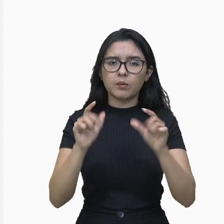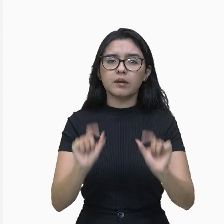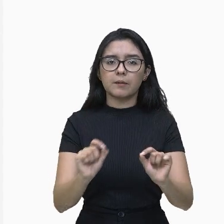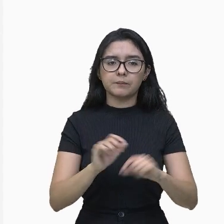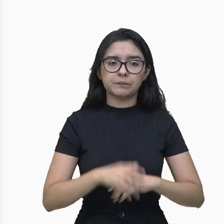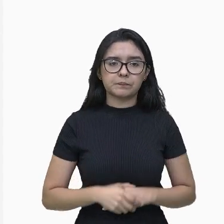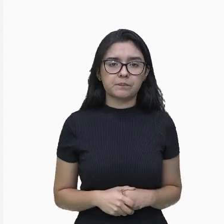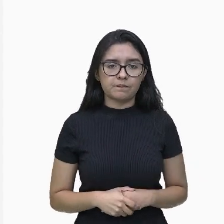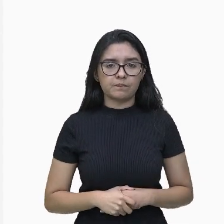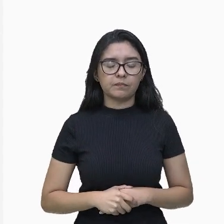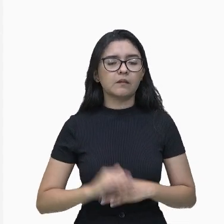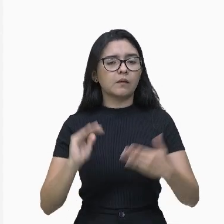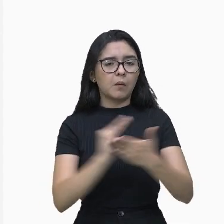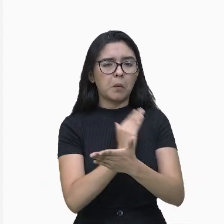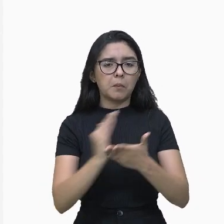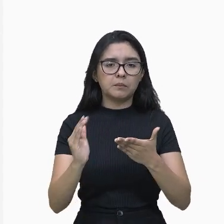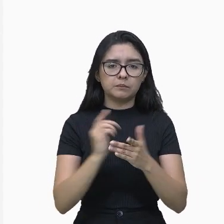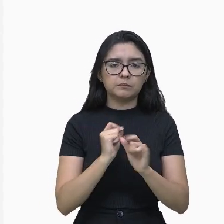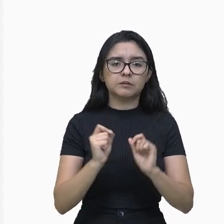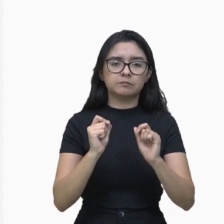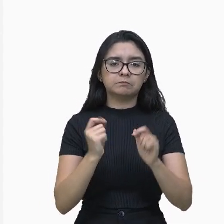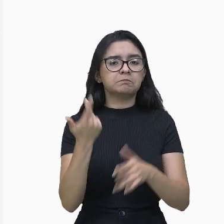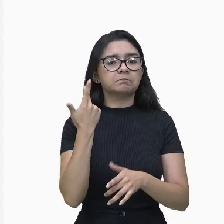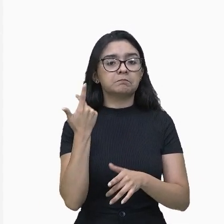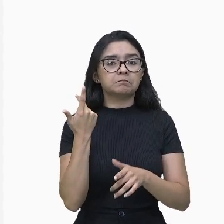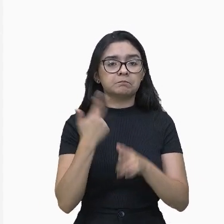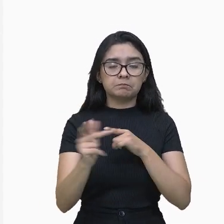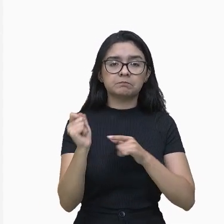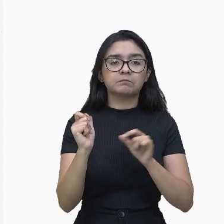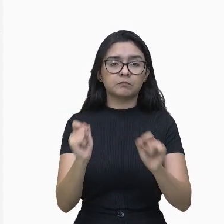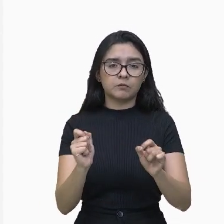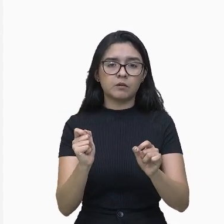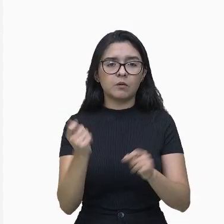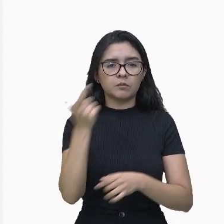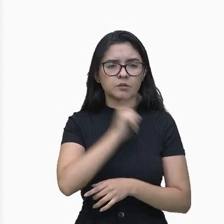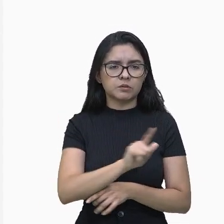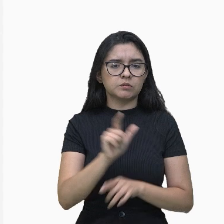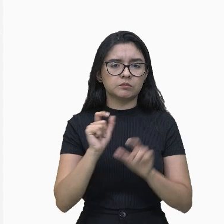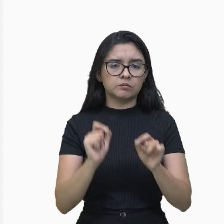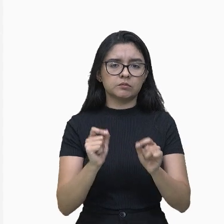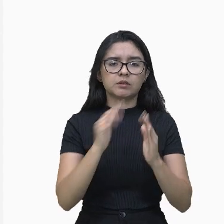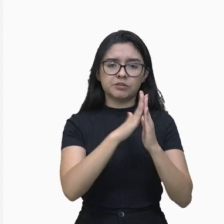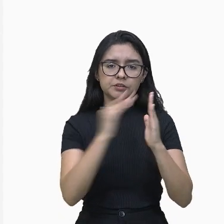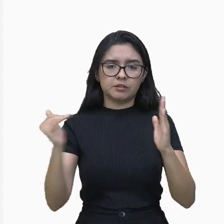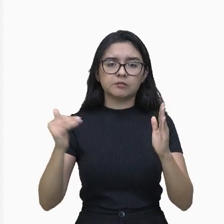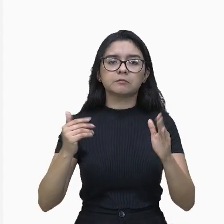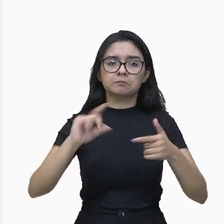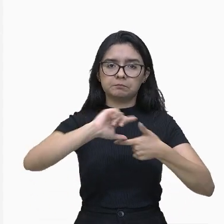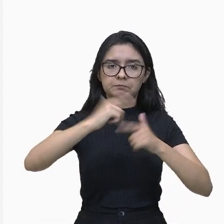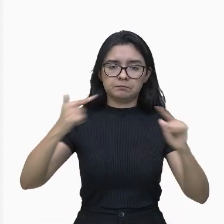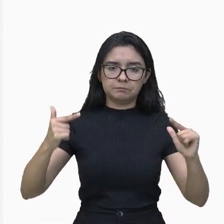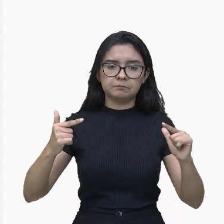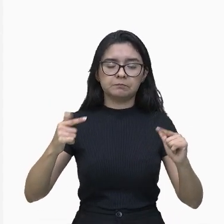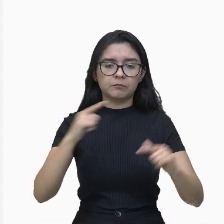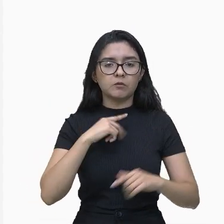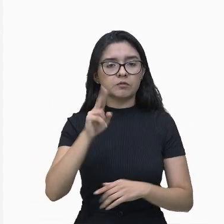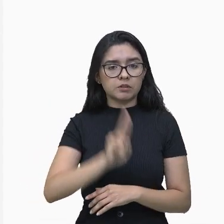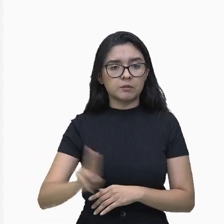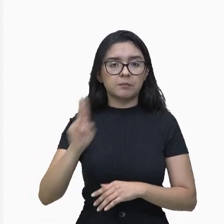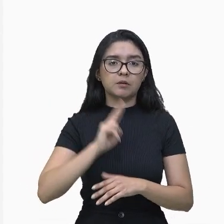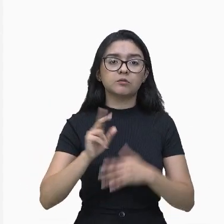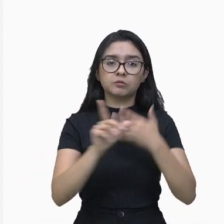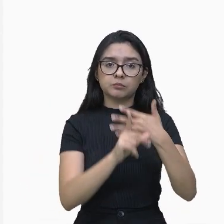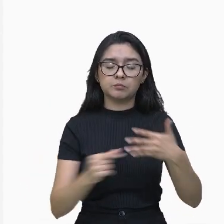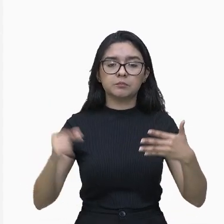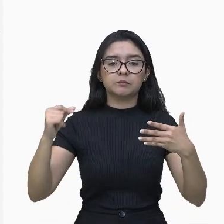algumas conquistas estéticas da primeira fase do modernismo foram incorporadas pelos poetas da segunda fase como